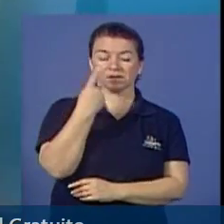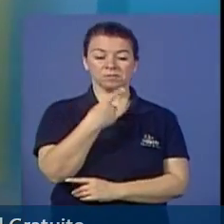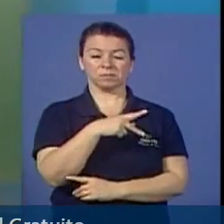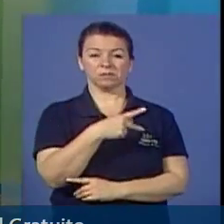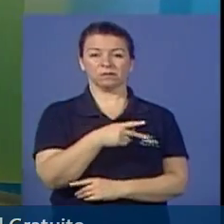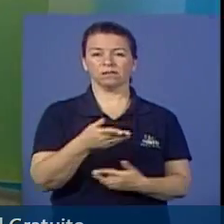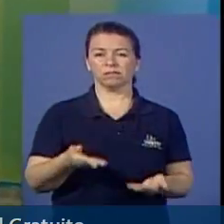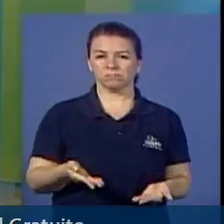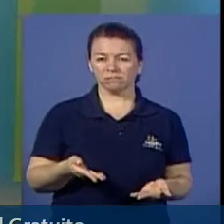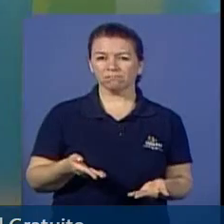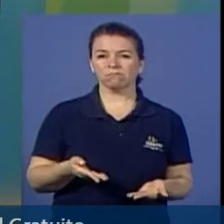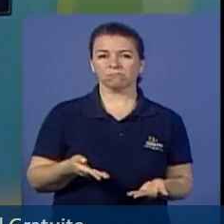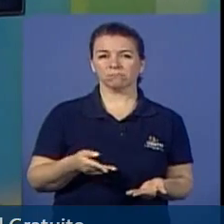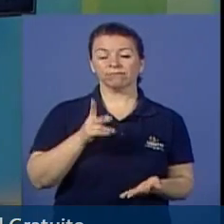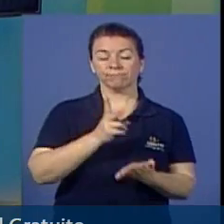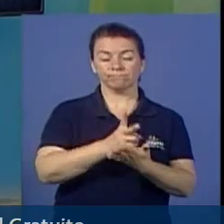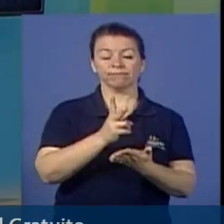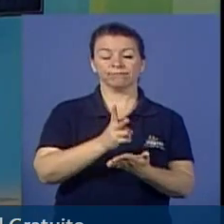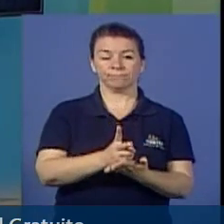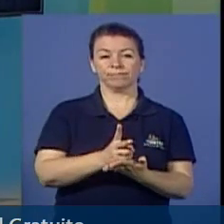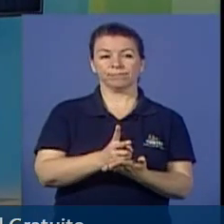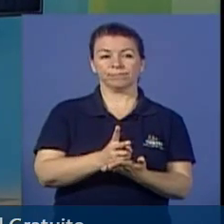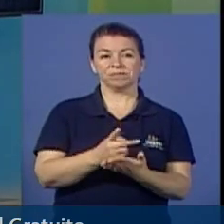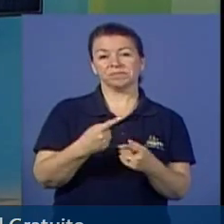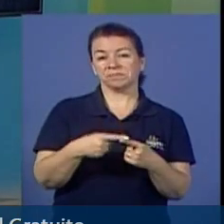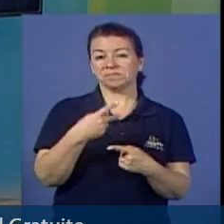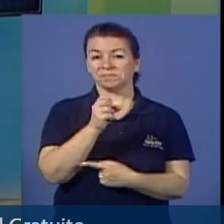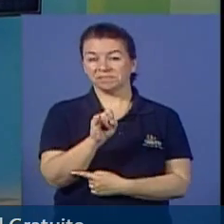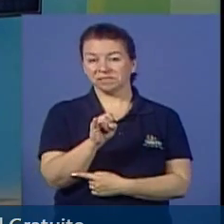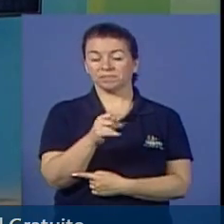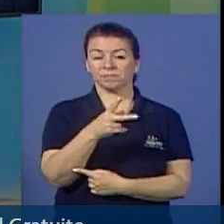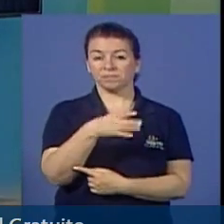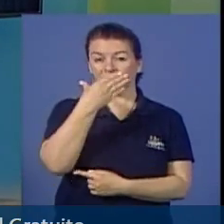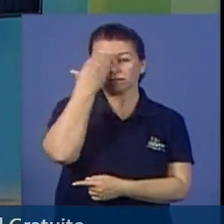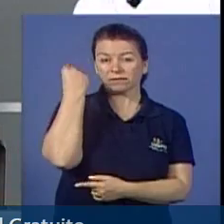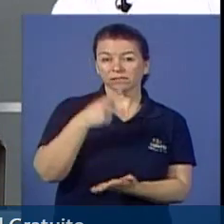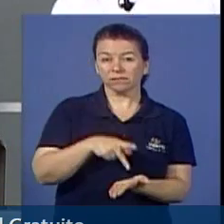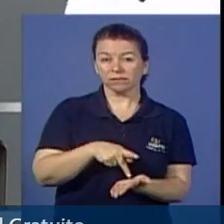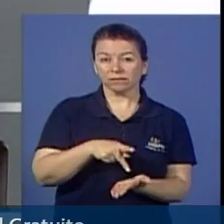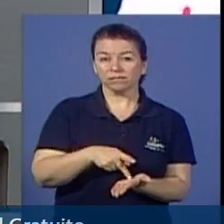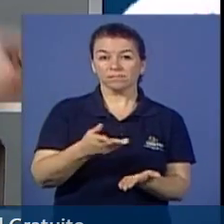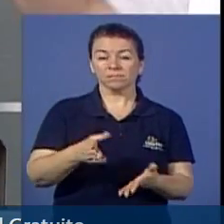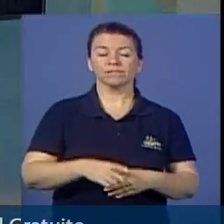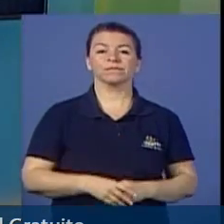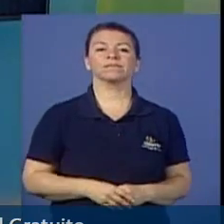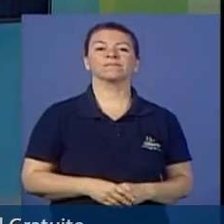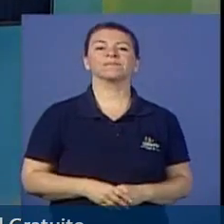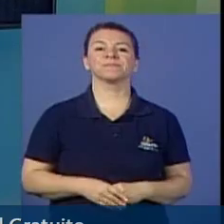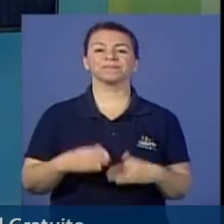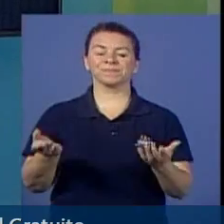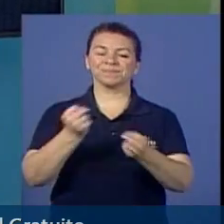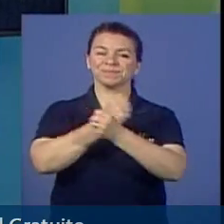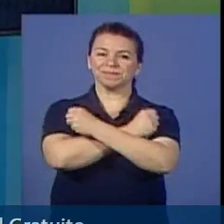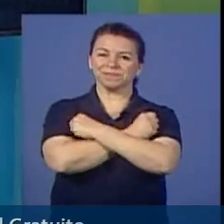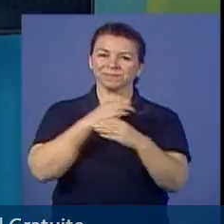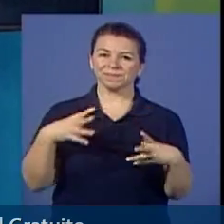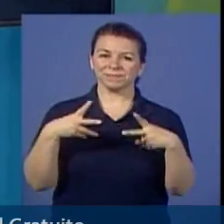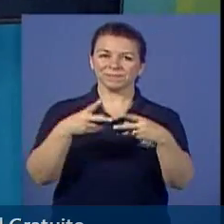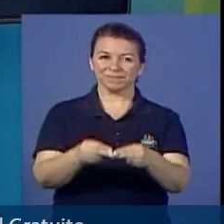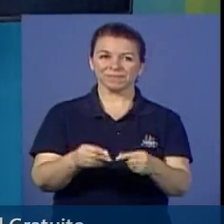E a gente procura, ao máximo, atender o pedido dele, se esquecendo realmente, né? Gente, um abração.